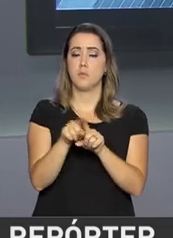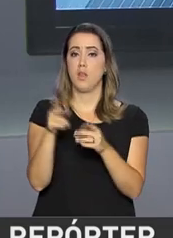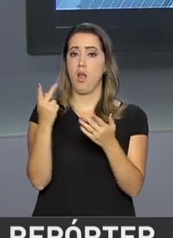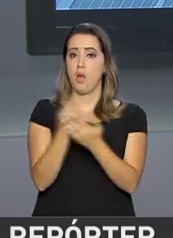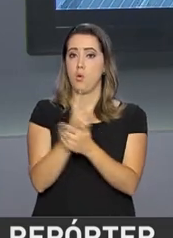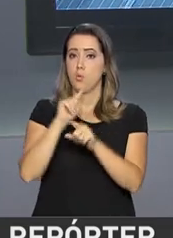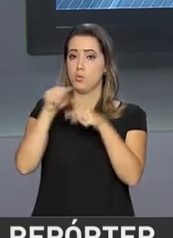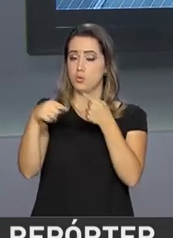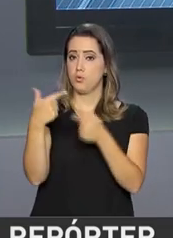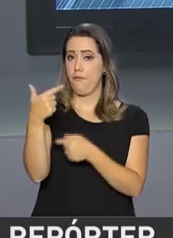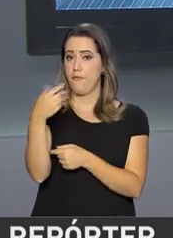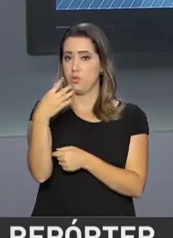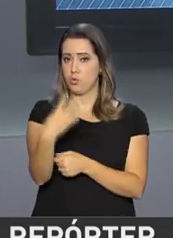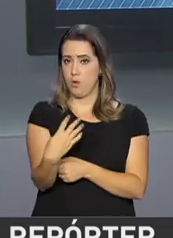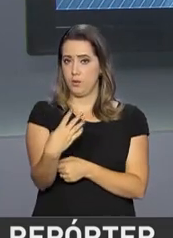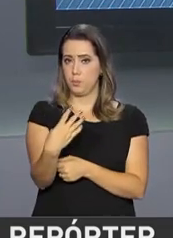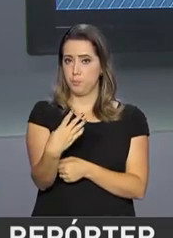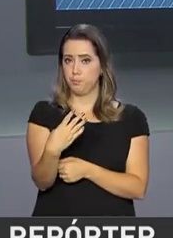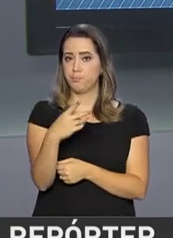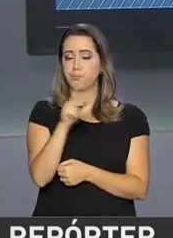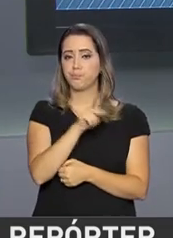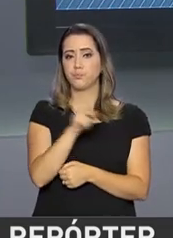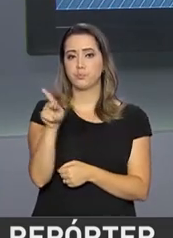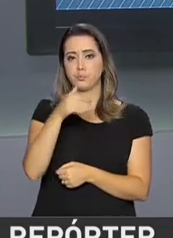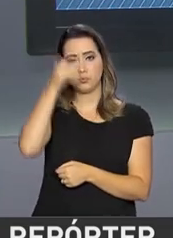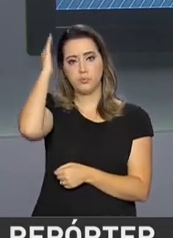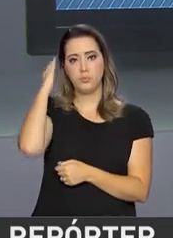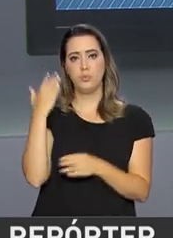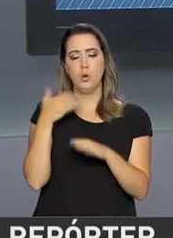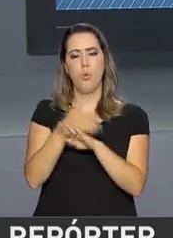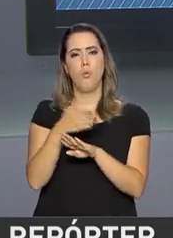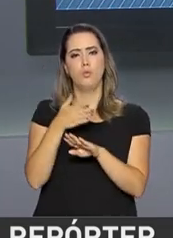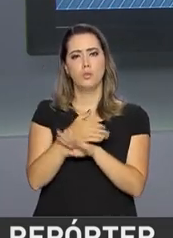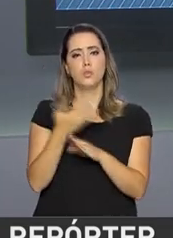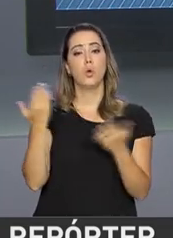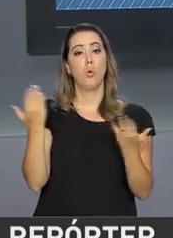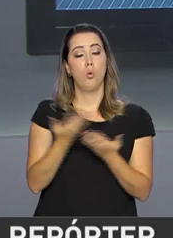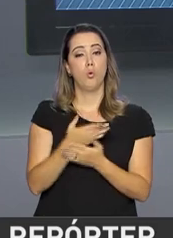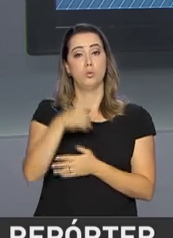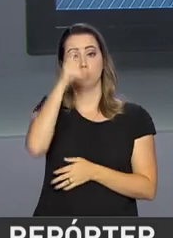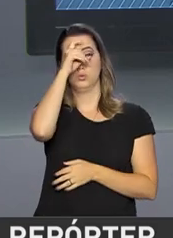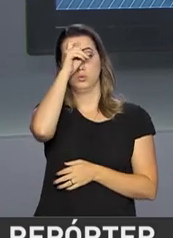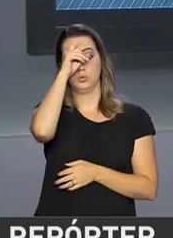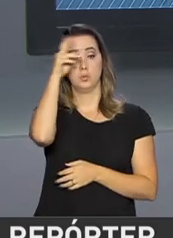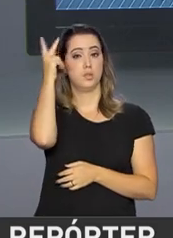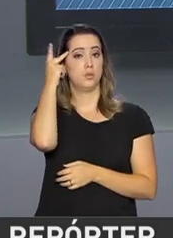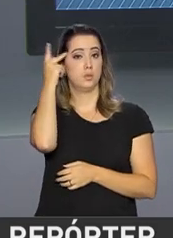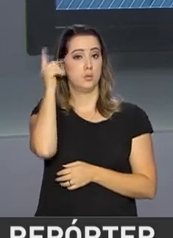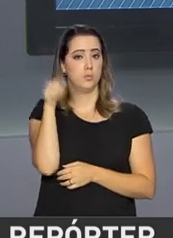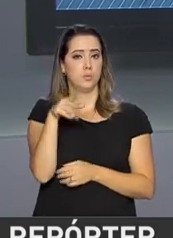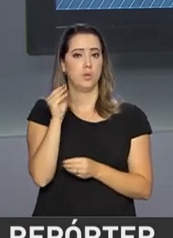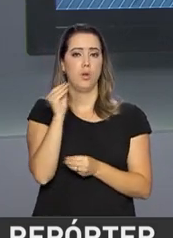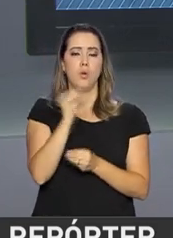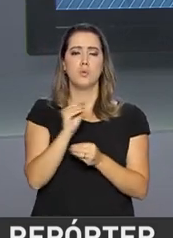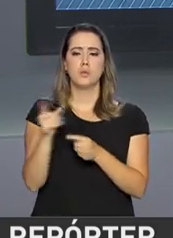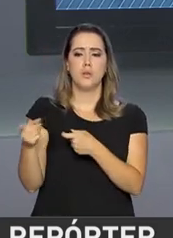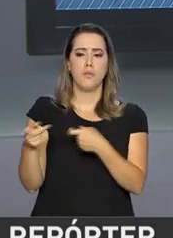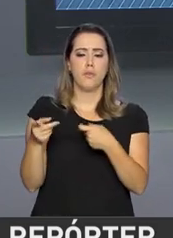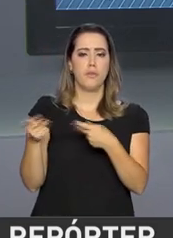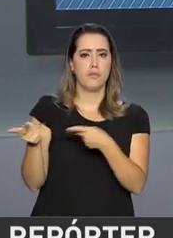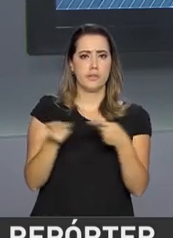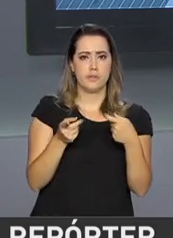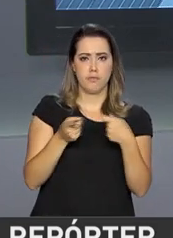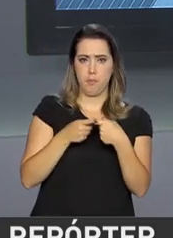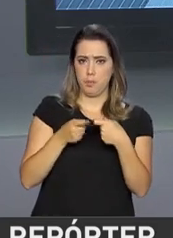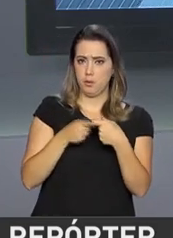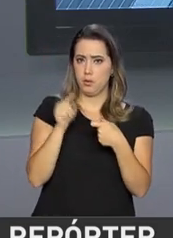dia 24. O presidente Michel Temer passou hoje pelo Hospital Sírio-Libanês, em São Paulo, para consulta de retorno após